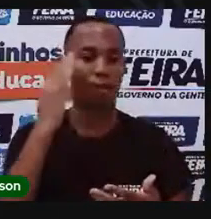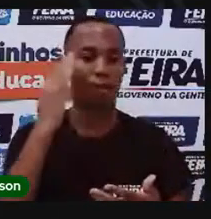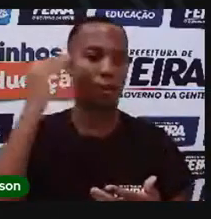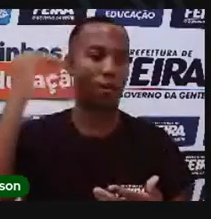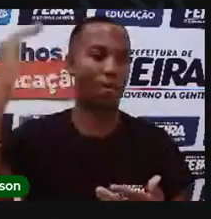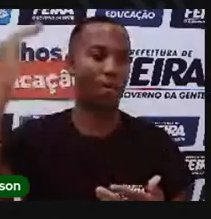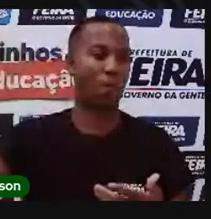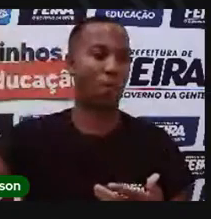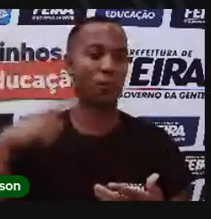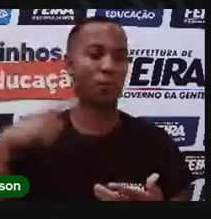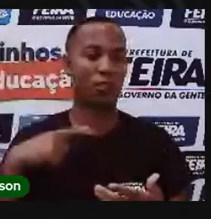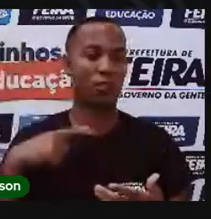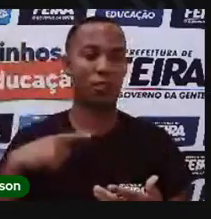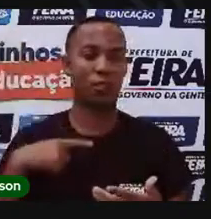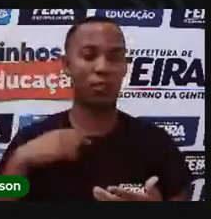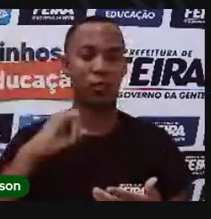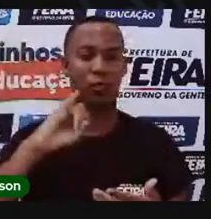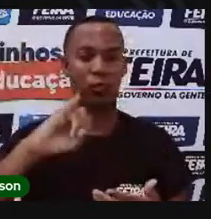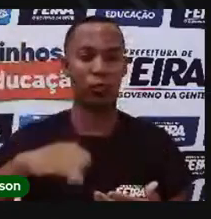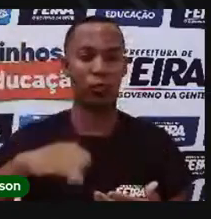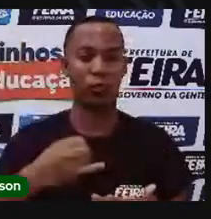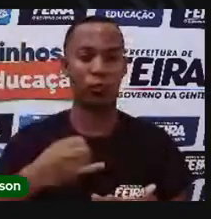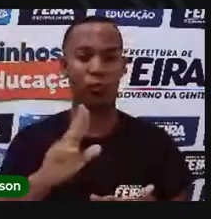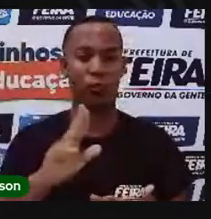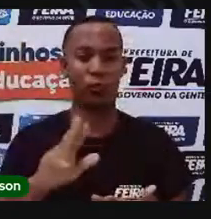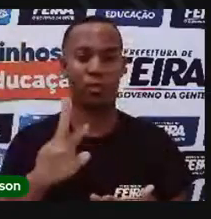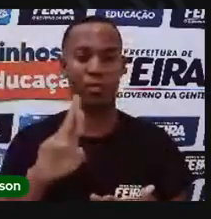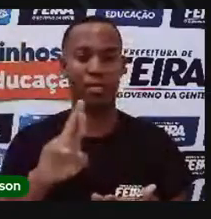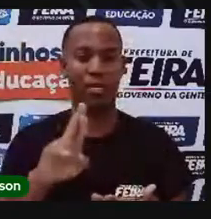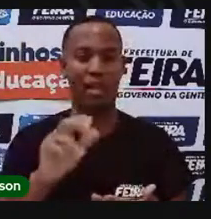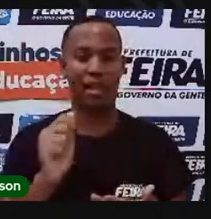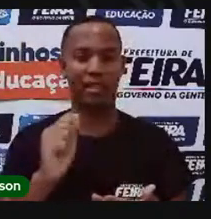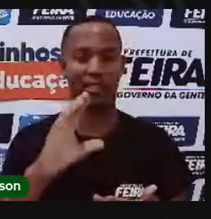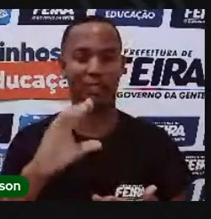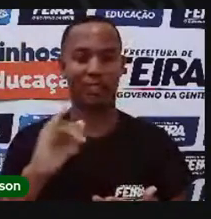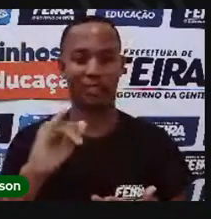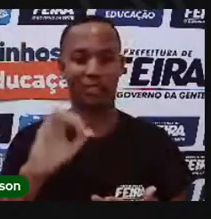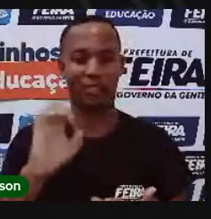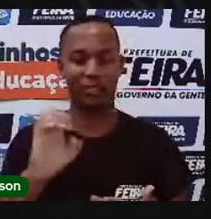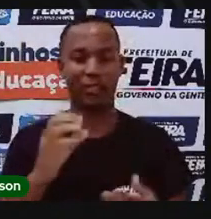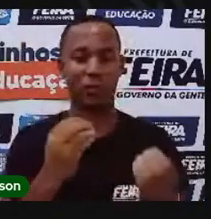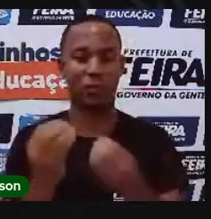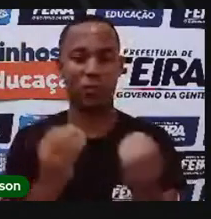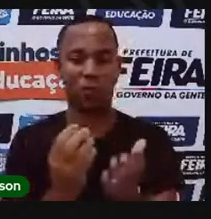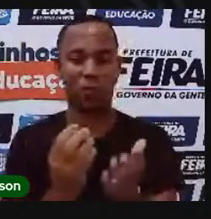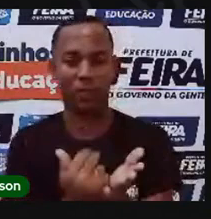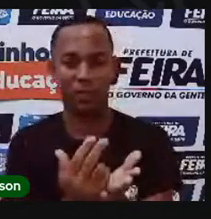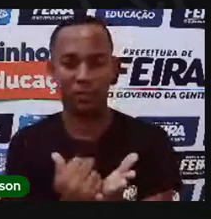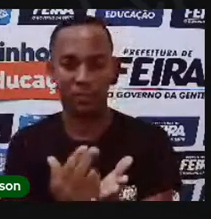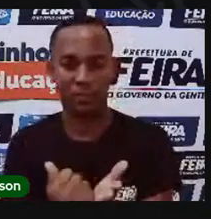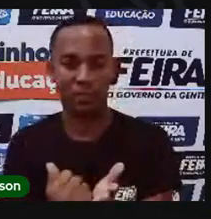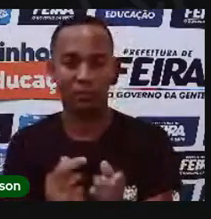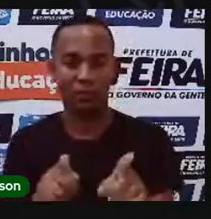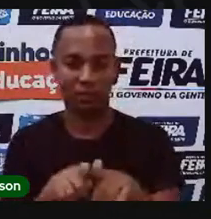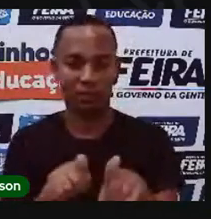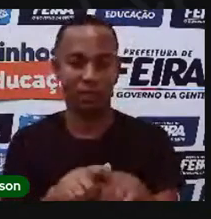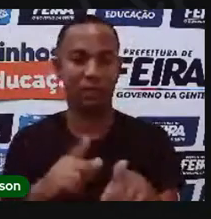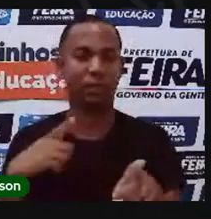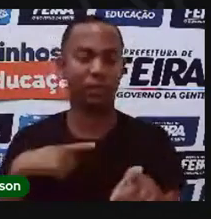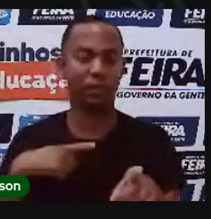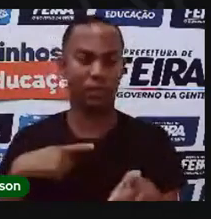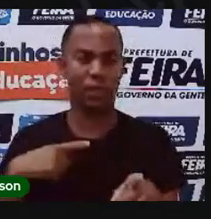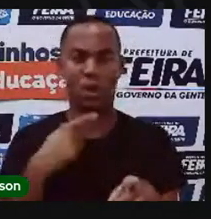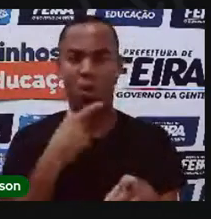As imagens dele, várias imagens, são imagens baseadas na xilogravura. Juraci Dória tem trabalhos